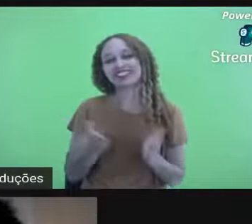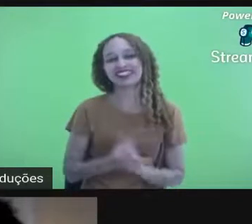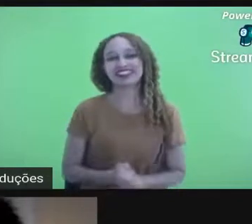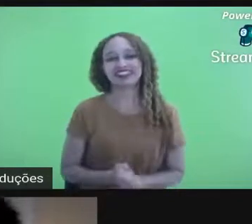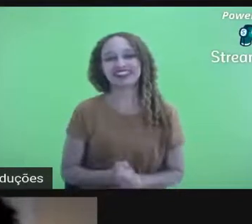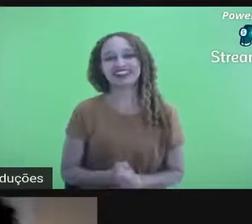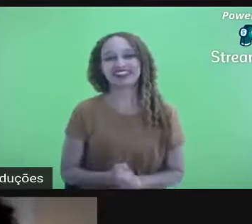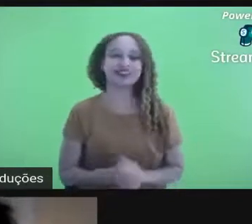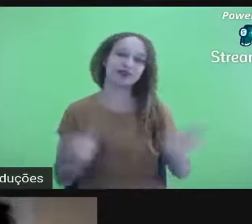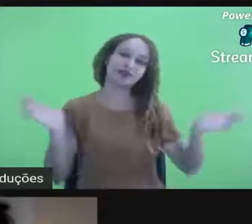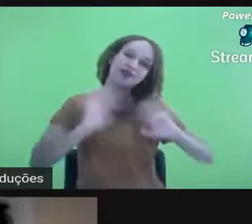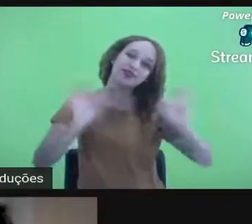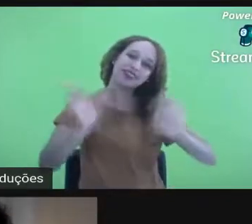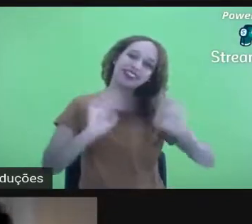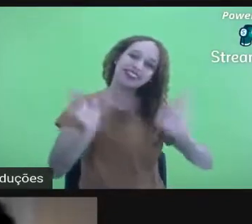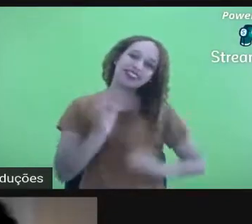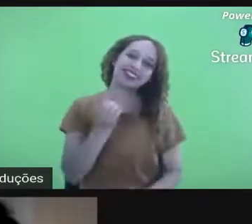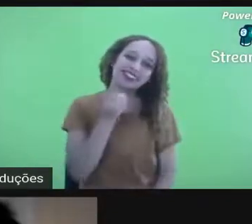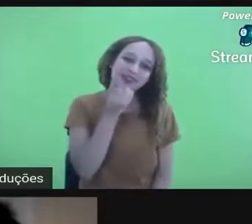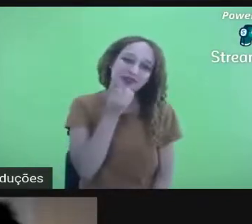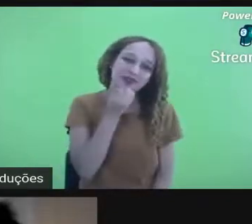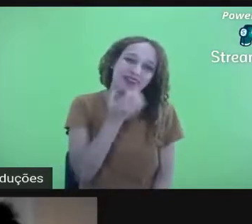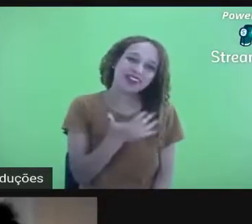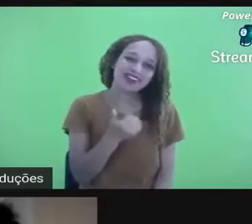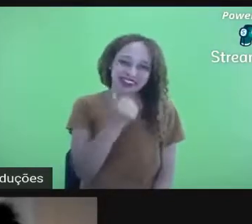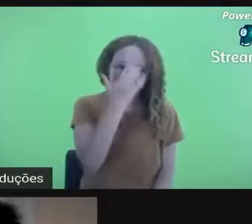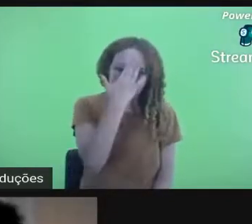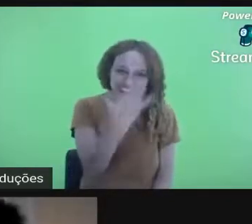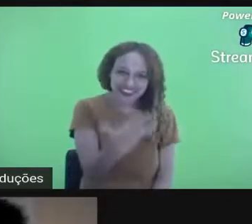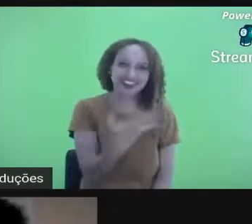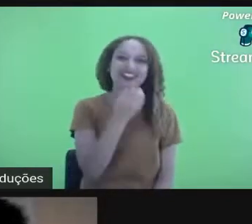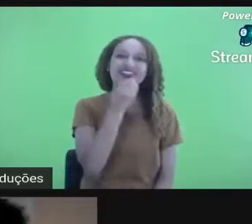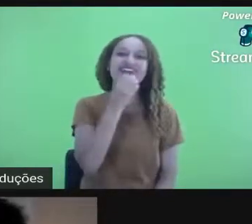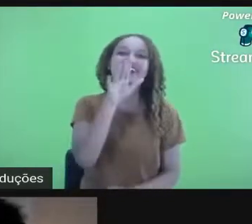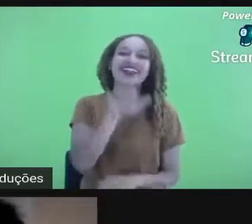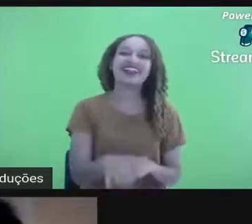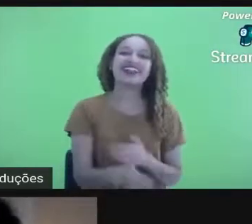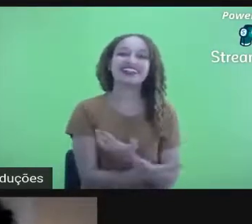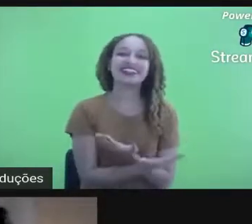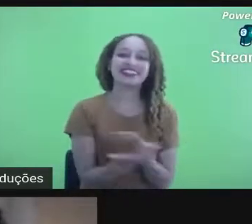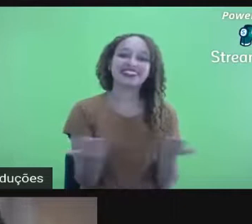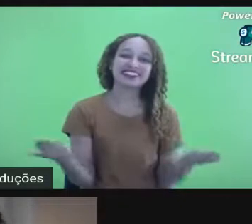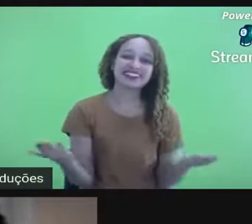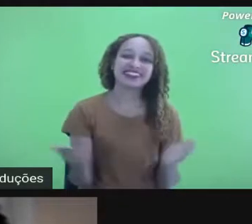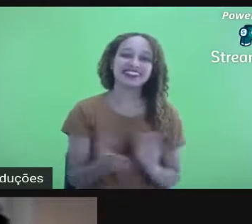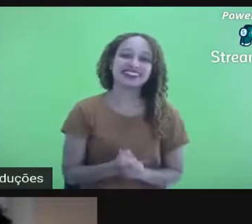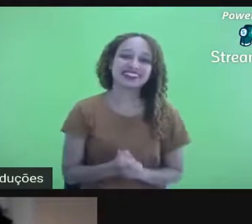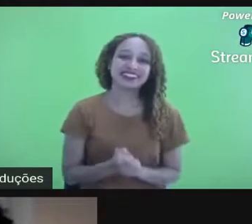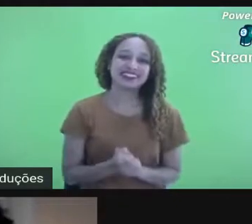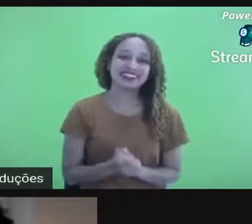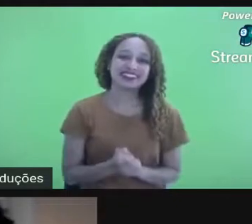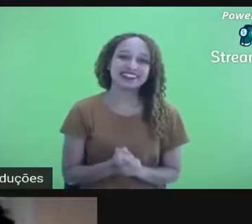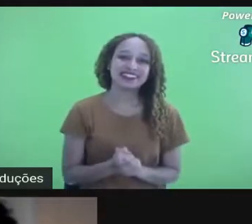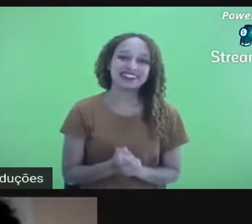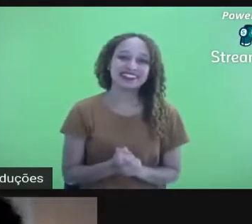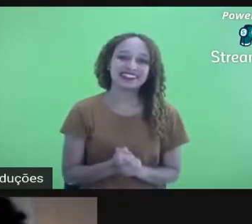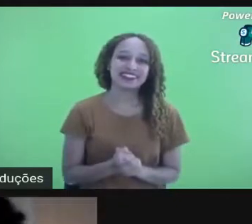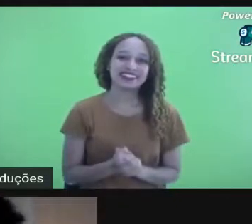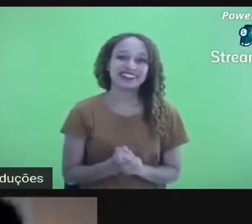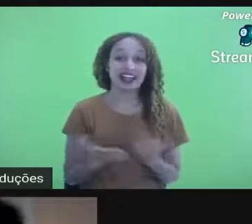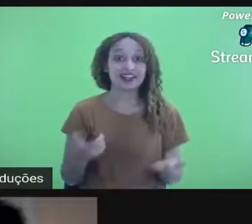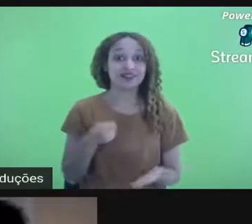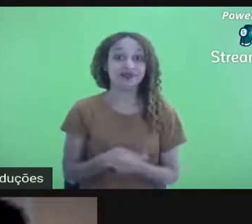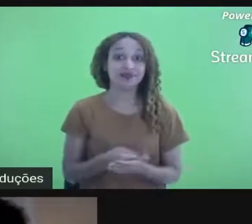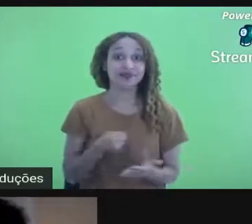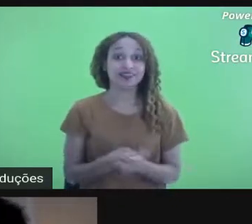Olá, obrigada. Boa tarde a todas e todos. Visando garantir um